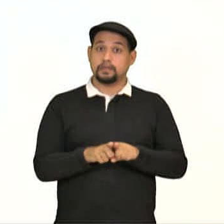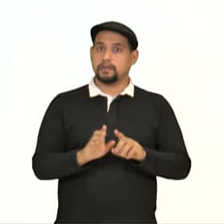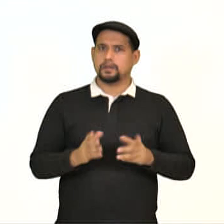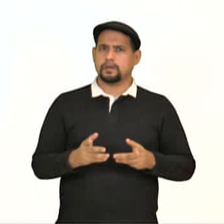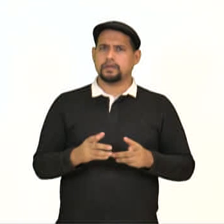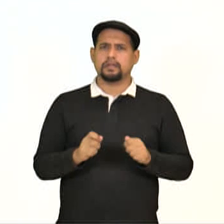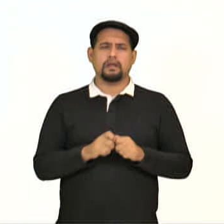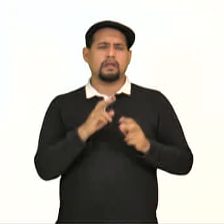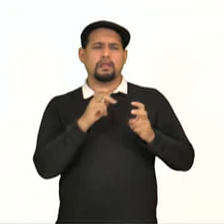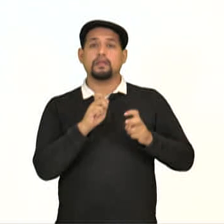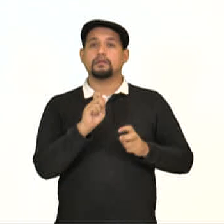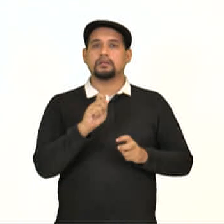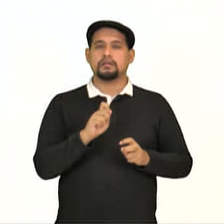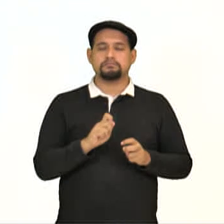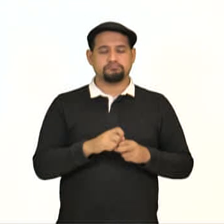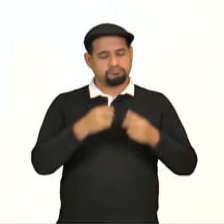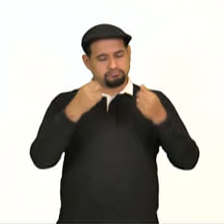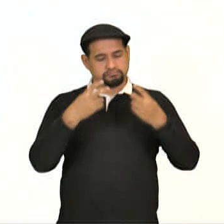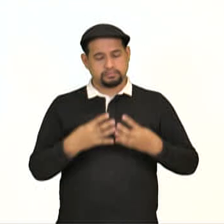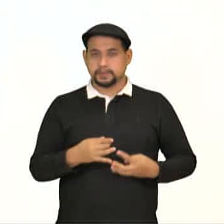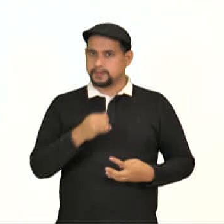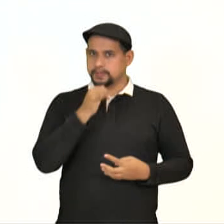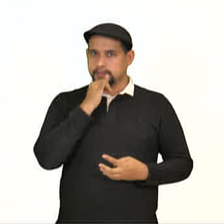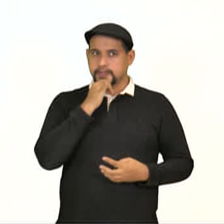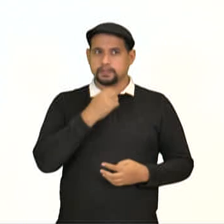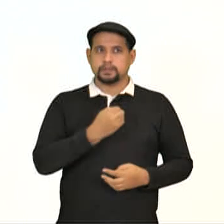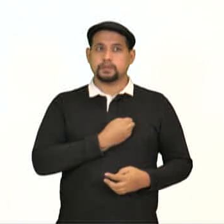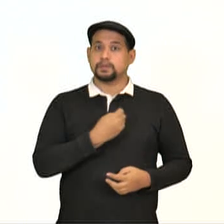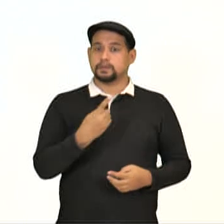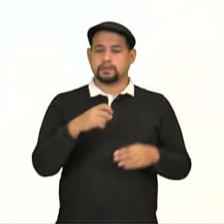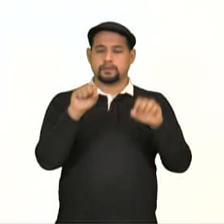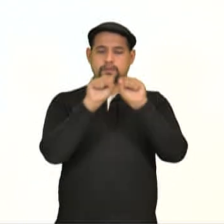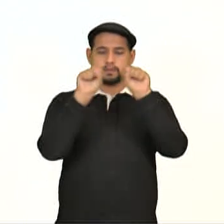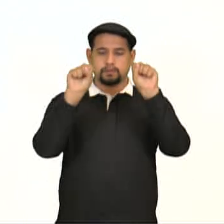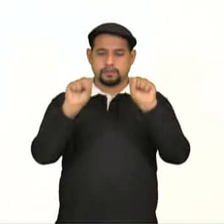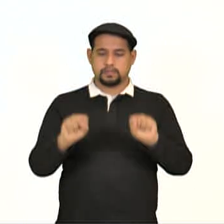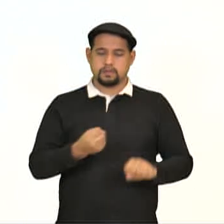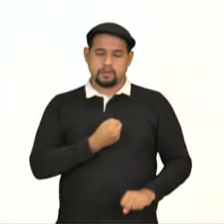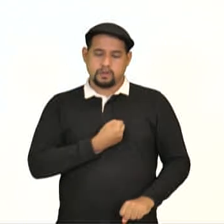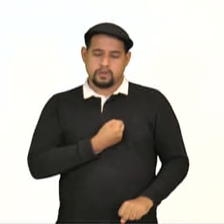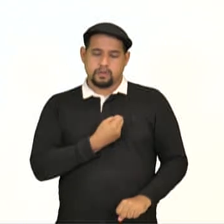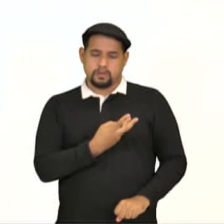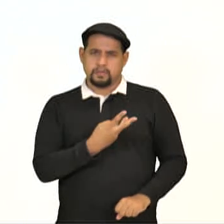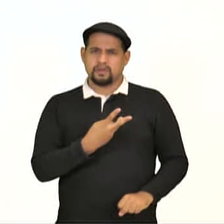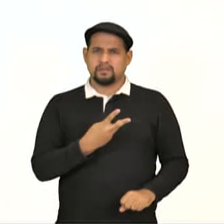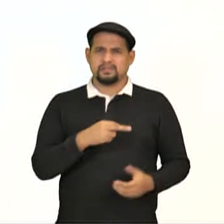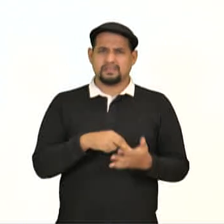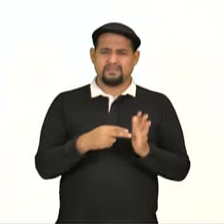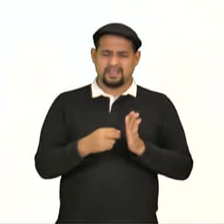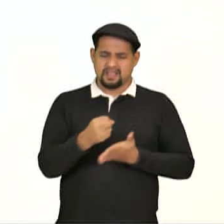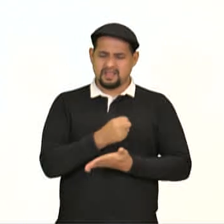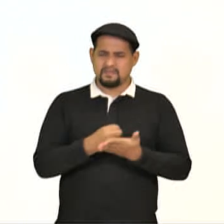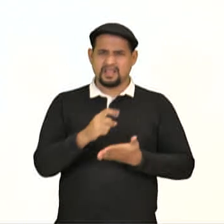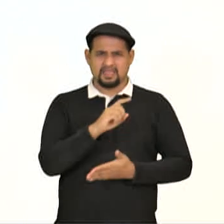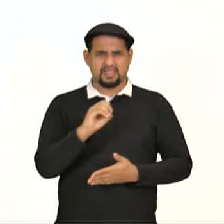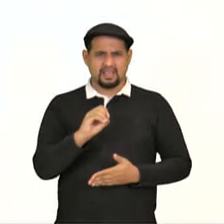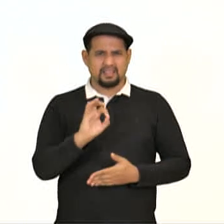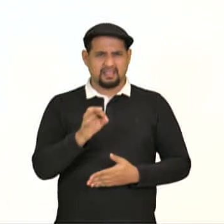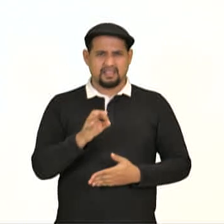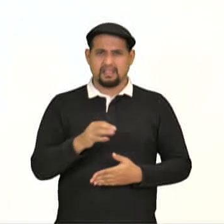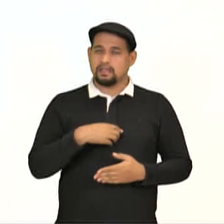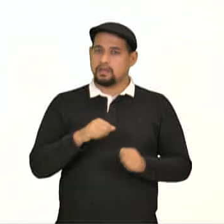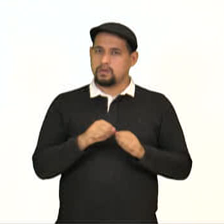a gente vai ver aqui essas afirmativas. O sistema de numeração decimal é de base 10, ou seja, eu